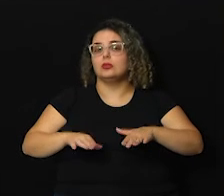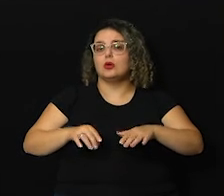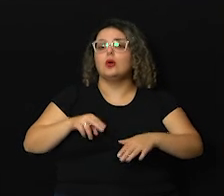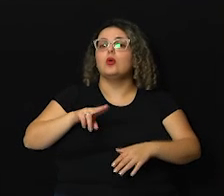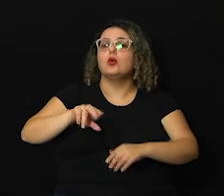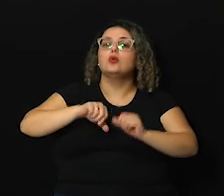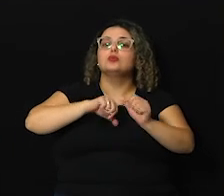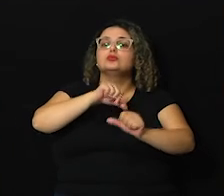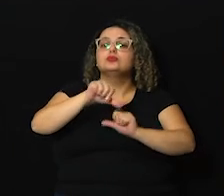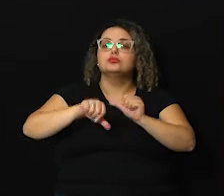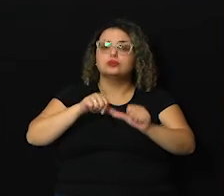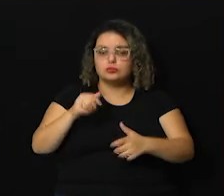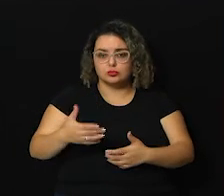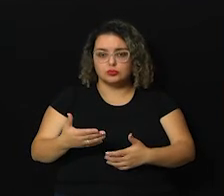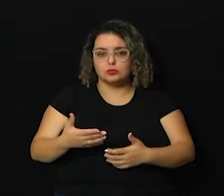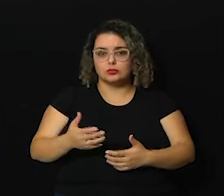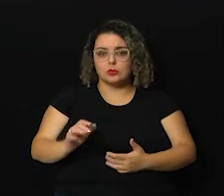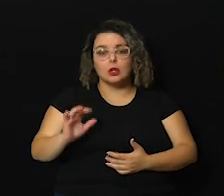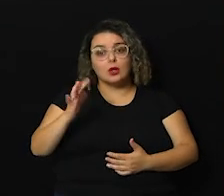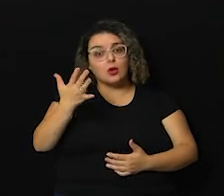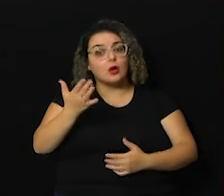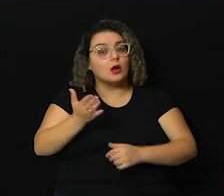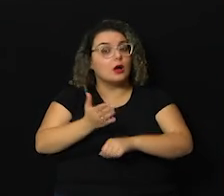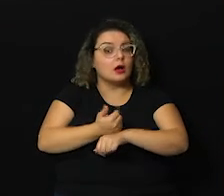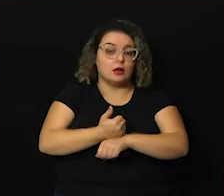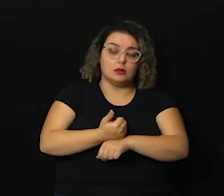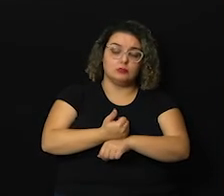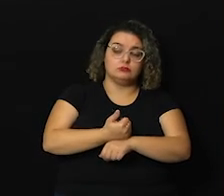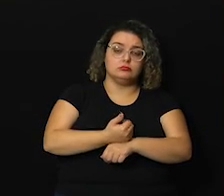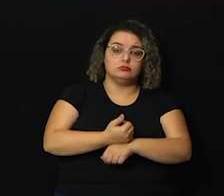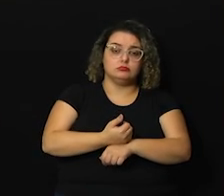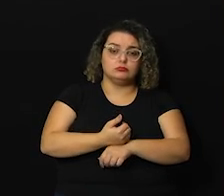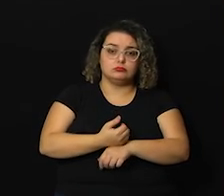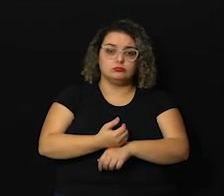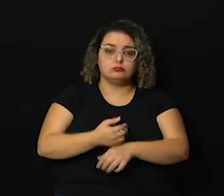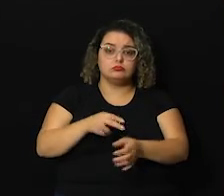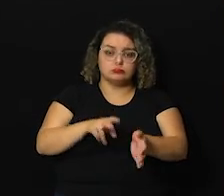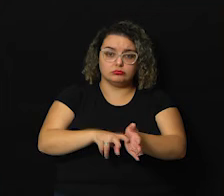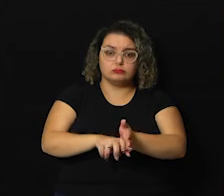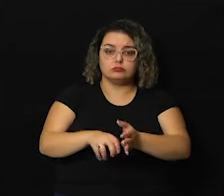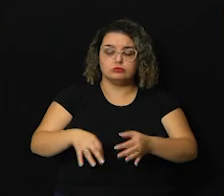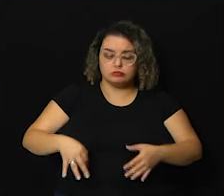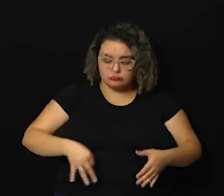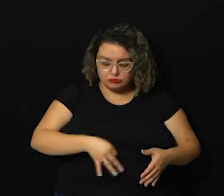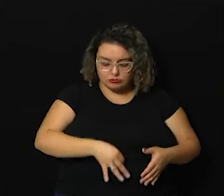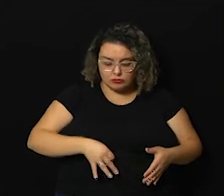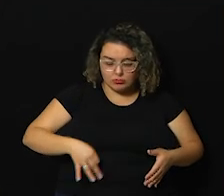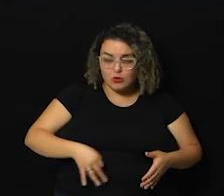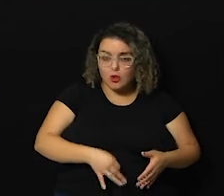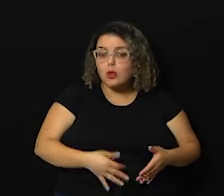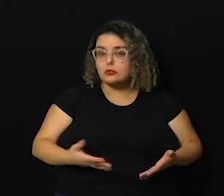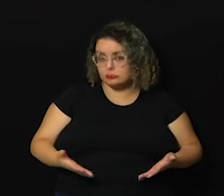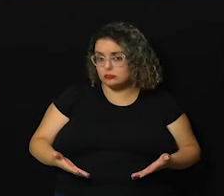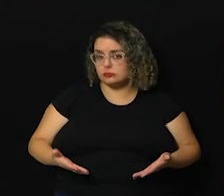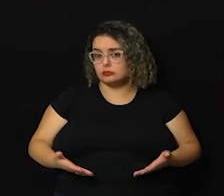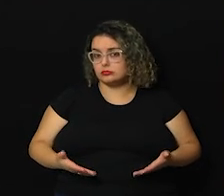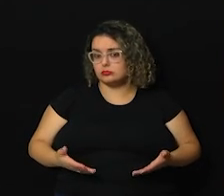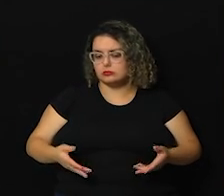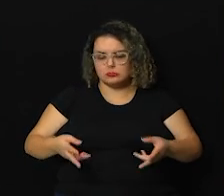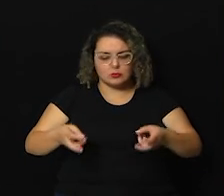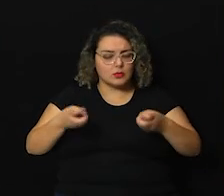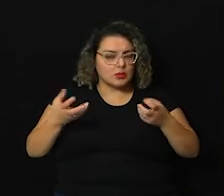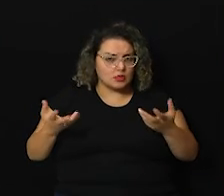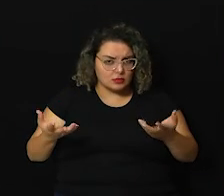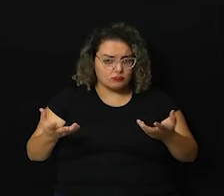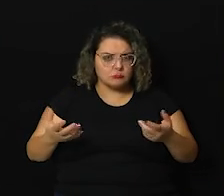ou de alterações que precedem a ocorrência de câncer, como é o caso dos pólipos do intestino, né? Então, veja, tudo